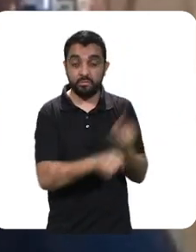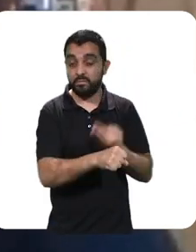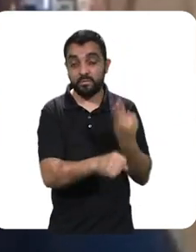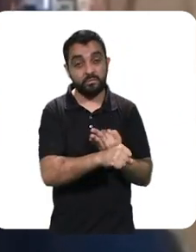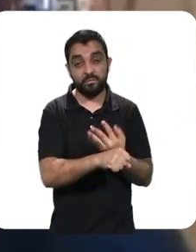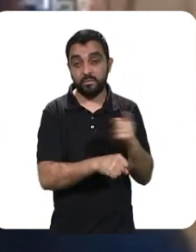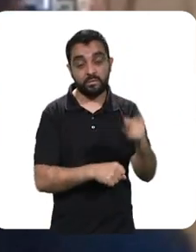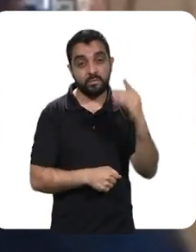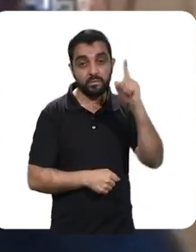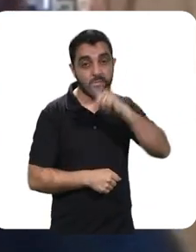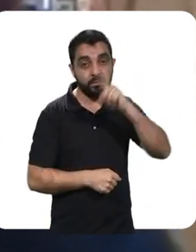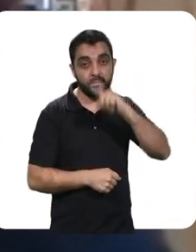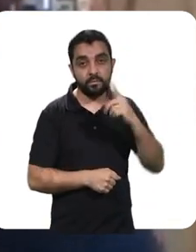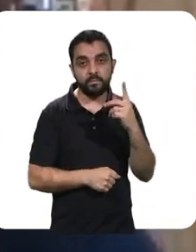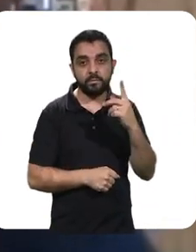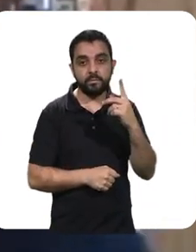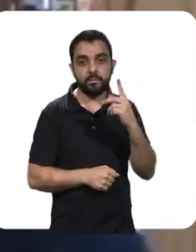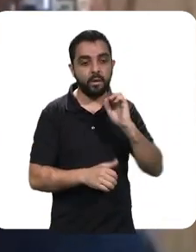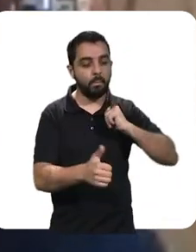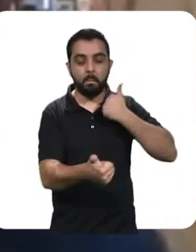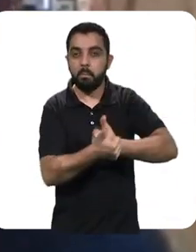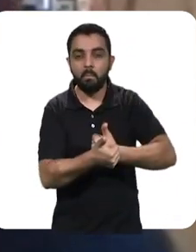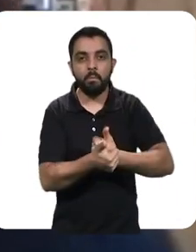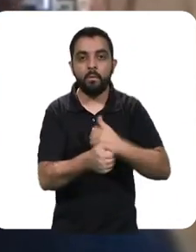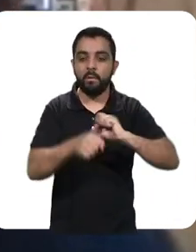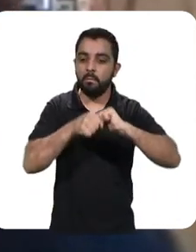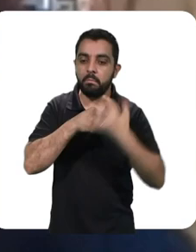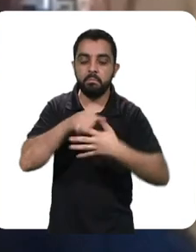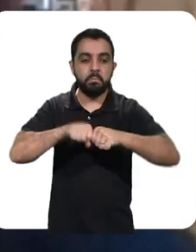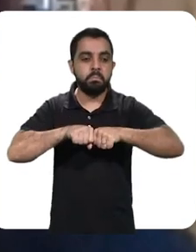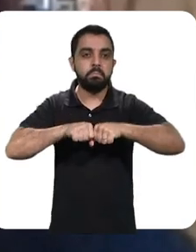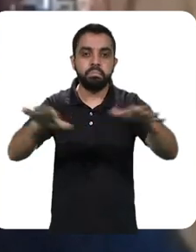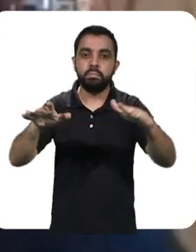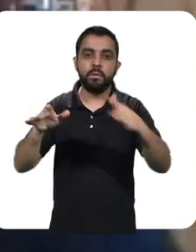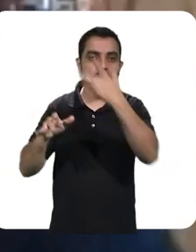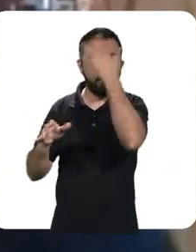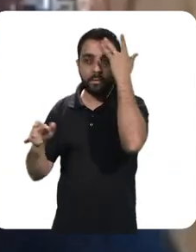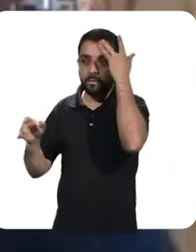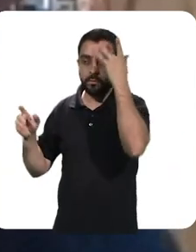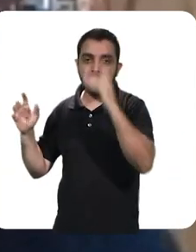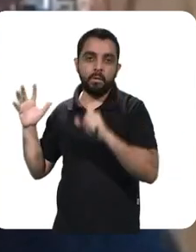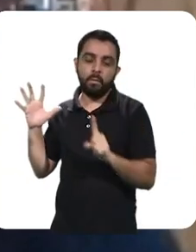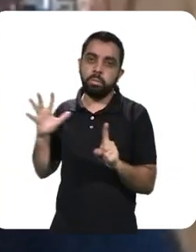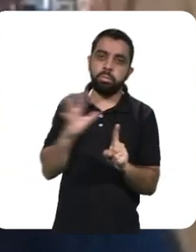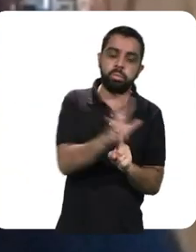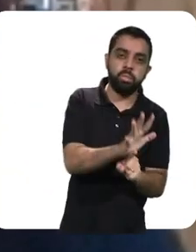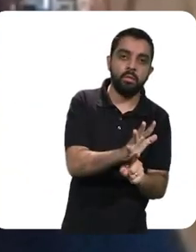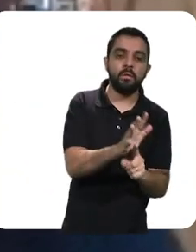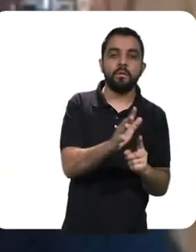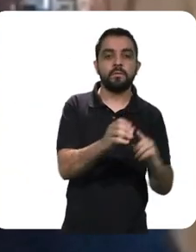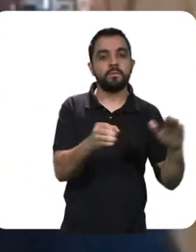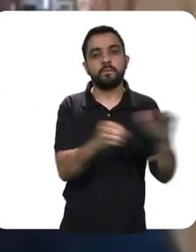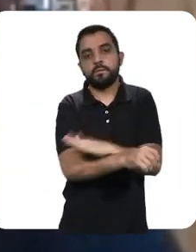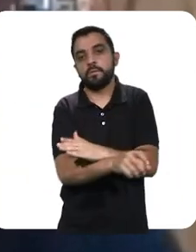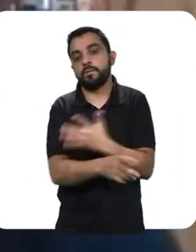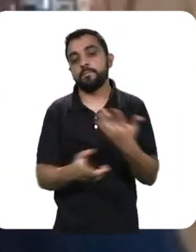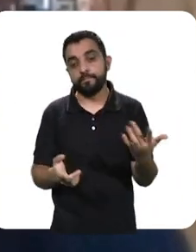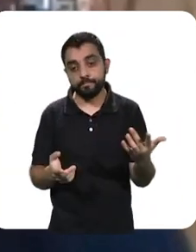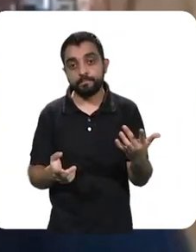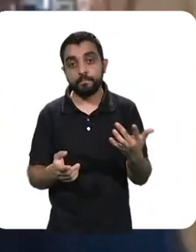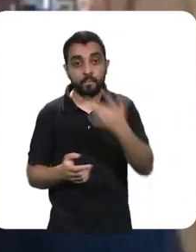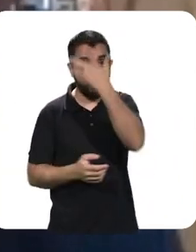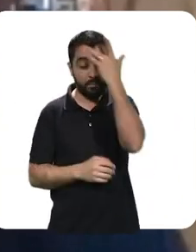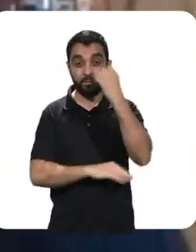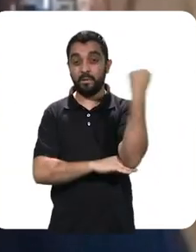de tempo, ter que se programar para atender milhares de pessoas e numa situação muito atípica, que